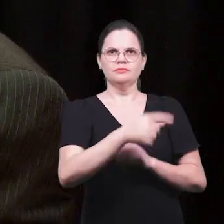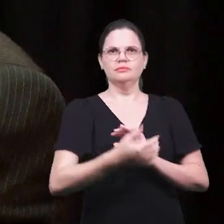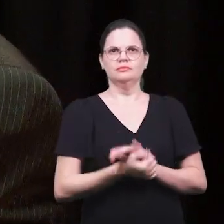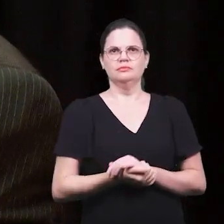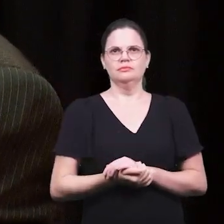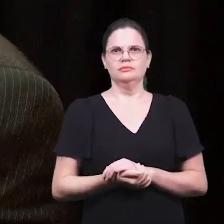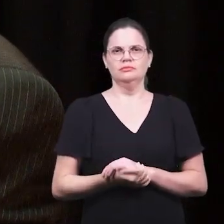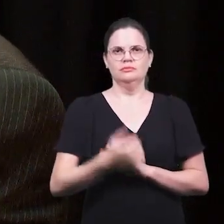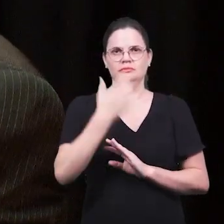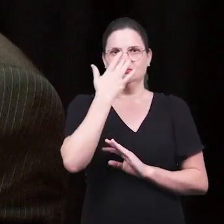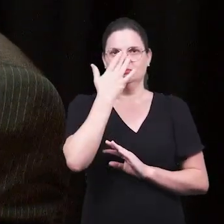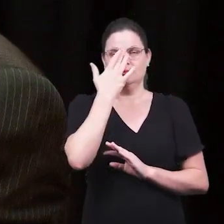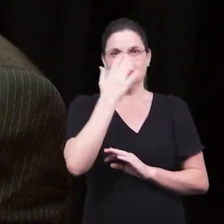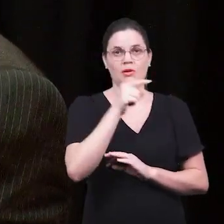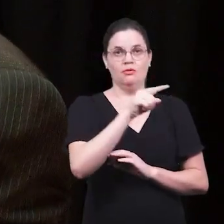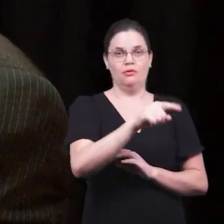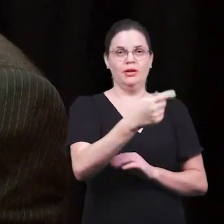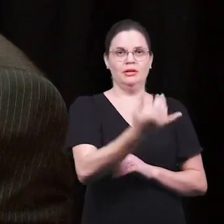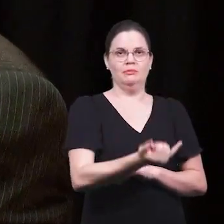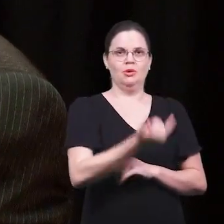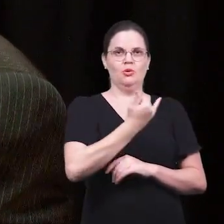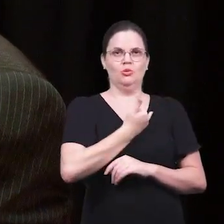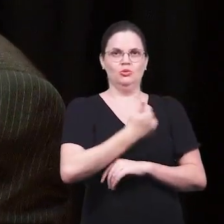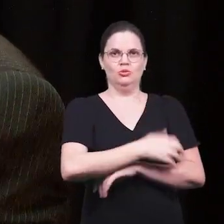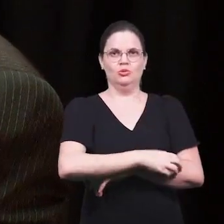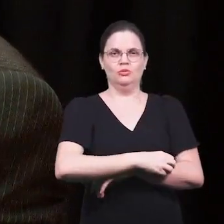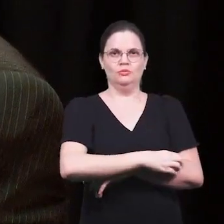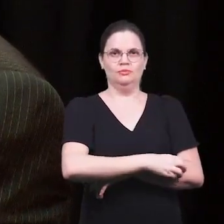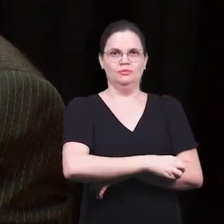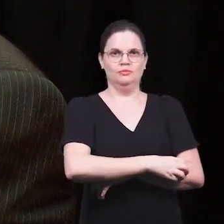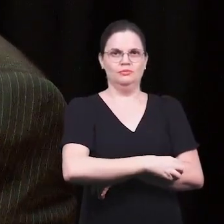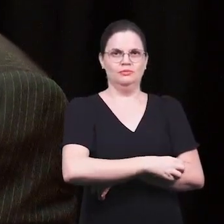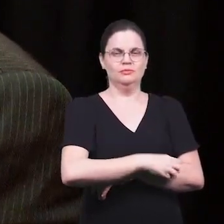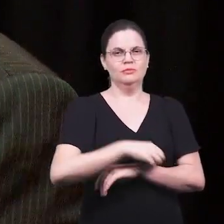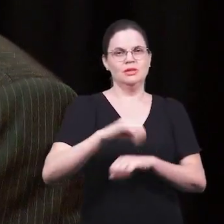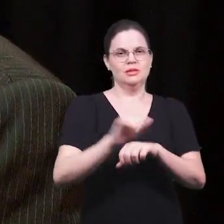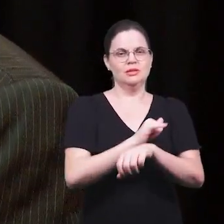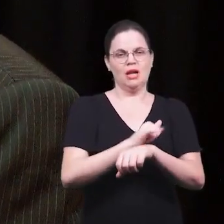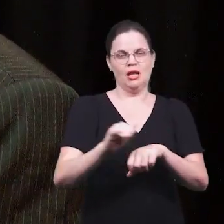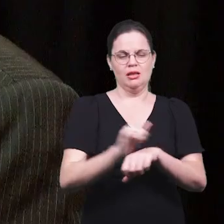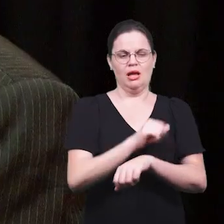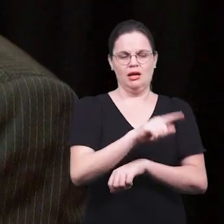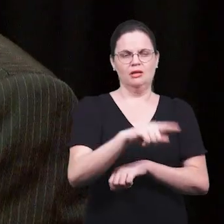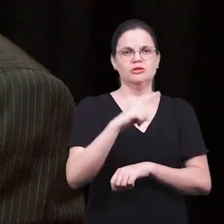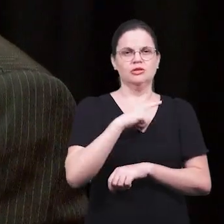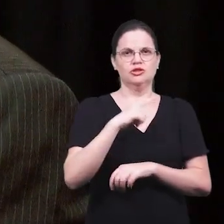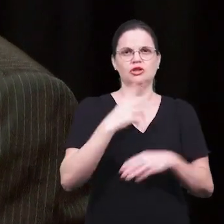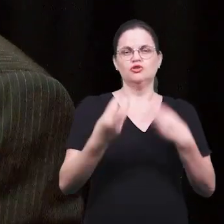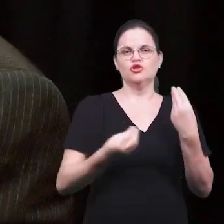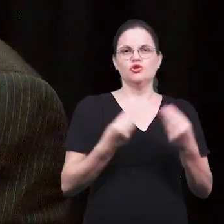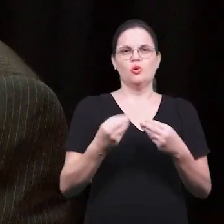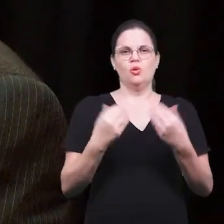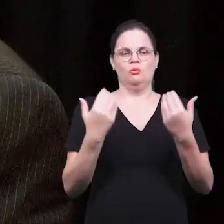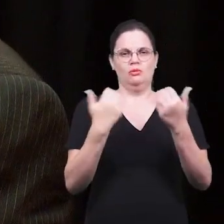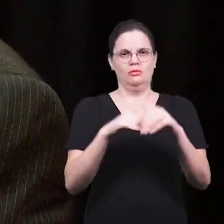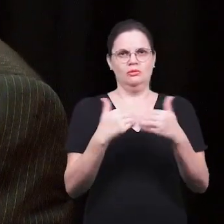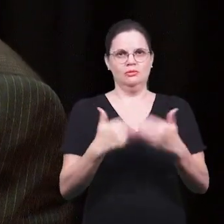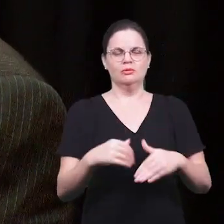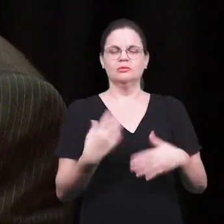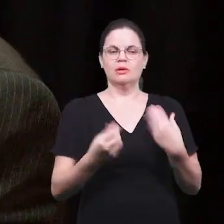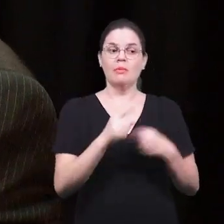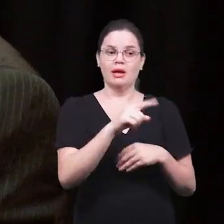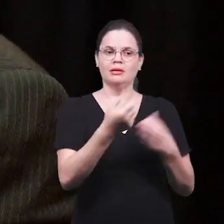pessoa que me contou uma estratégia que ele tinha, né? Porque ele concorria para as vagas ali